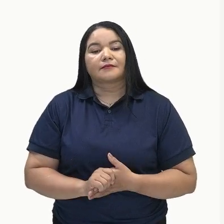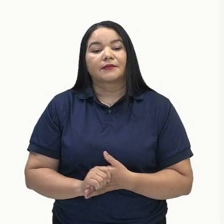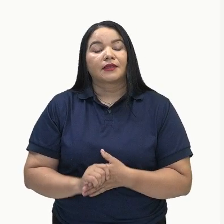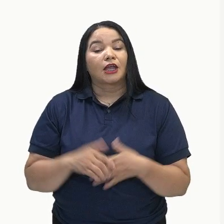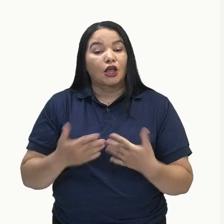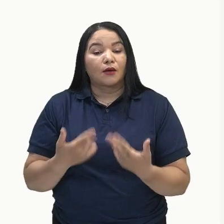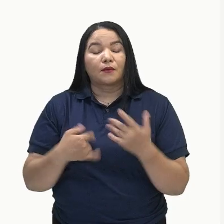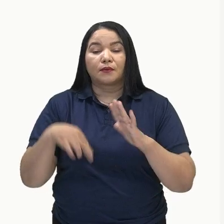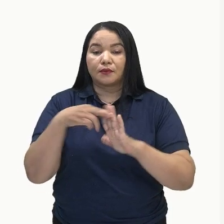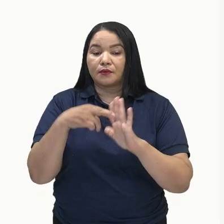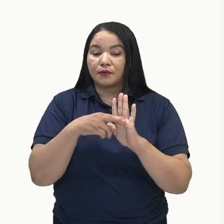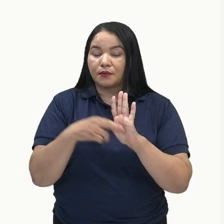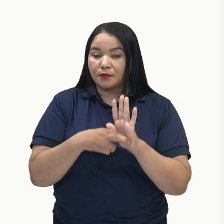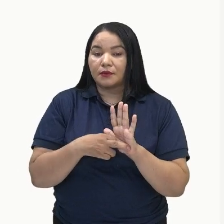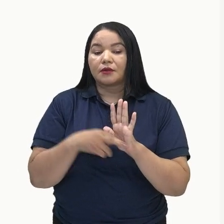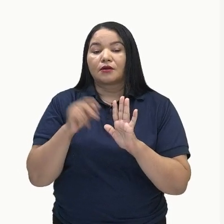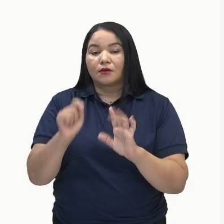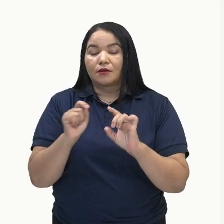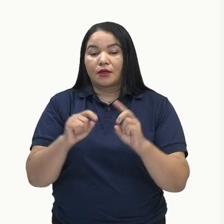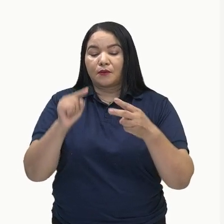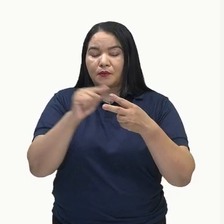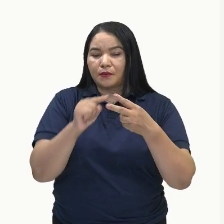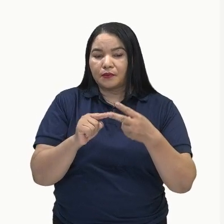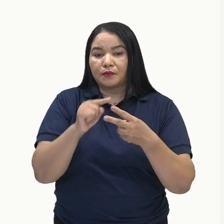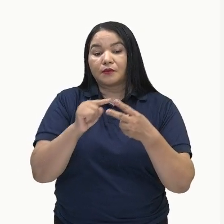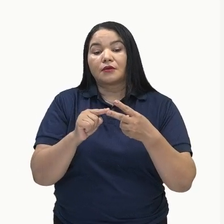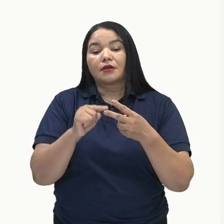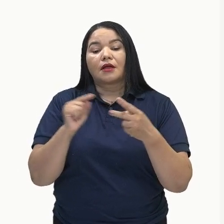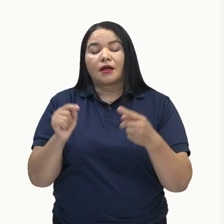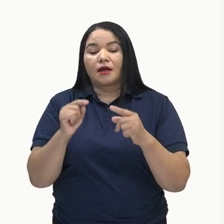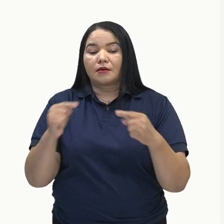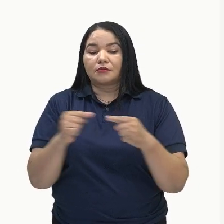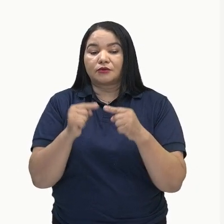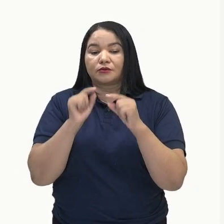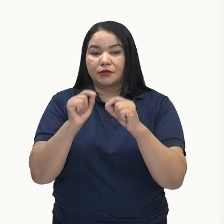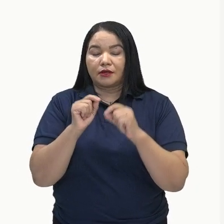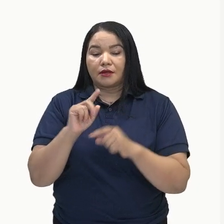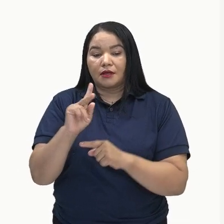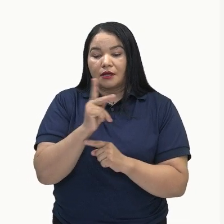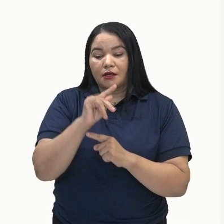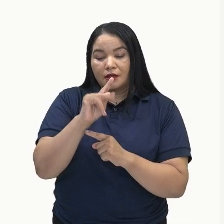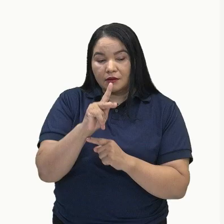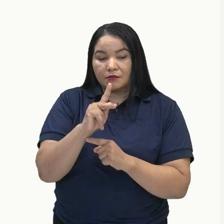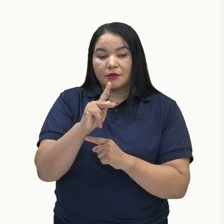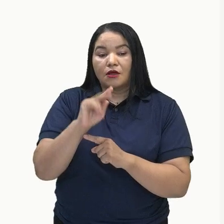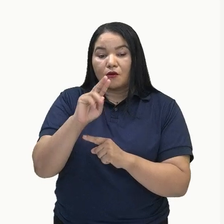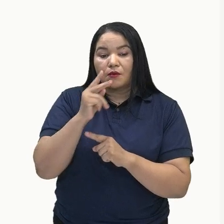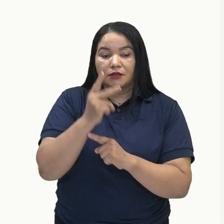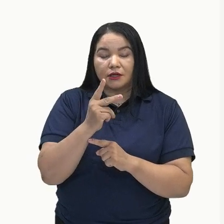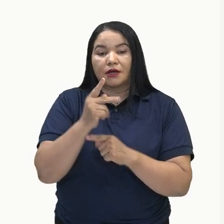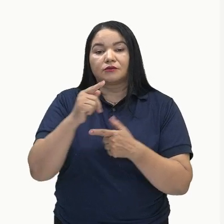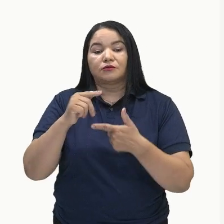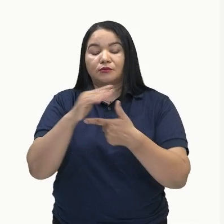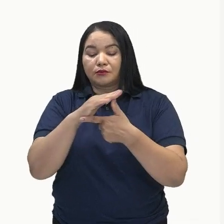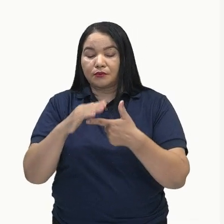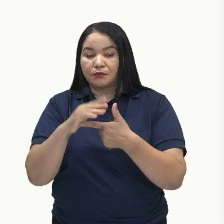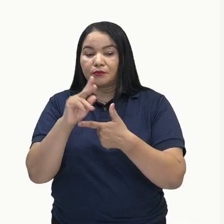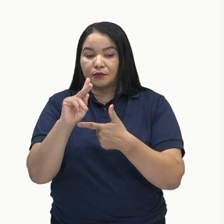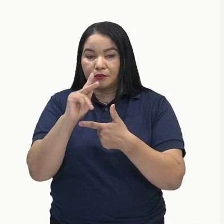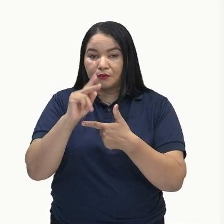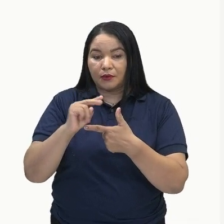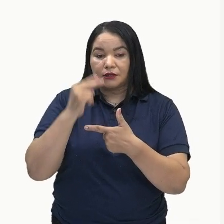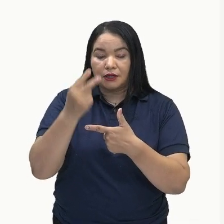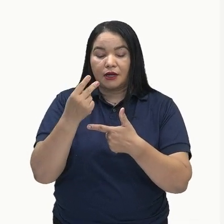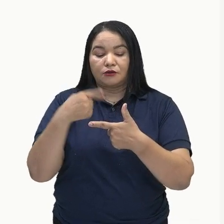de regra, o teorema de Pitágoras diz que a hipotenusa ao quadrado é igual à soma dos quadrados dos catetos,